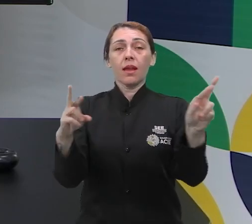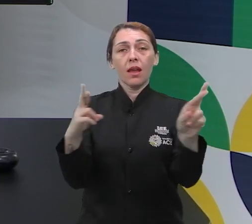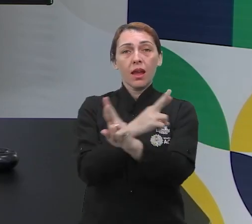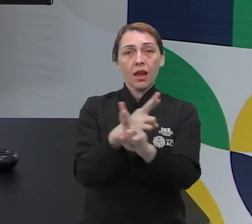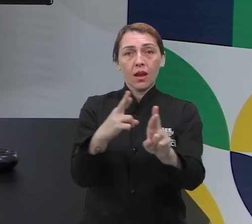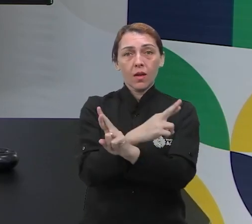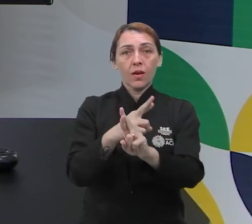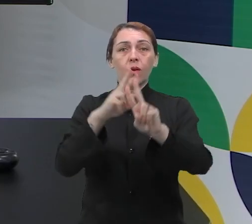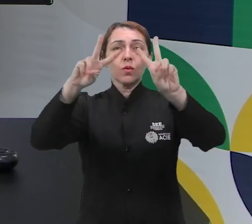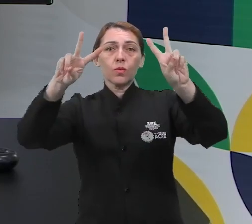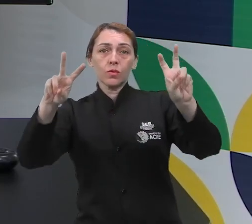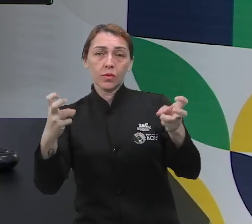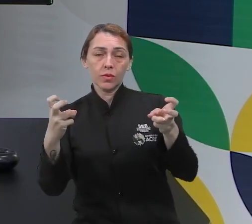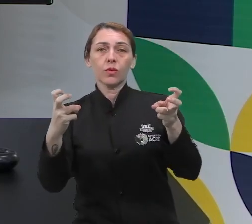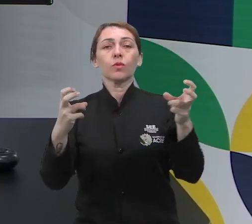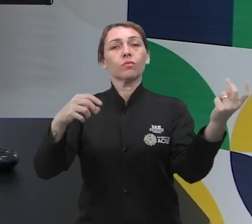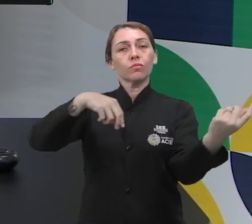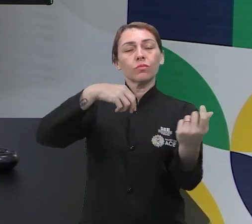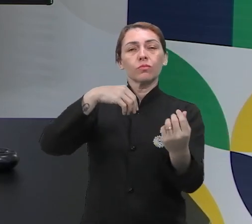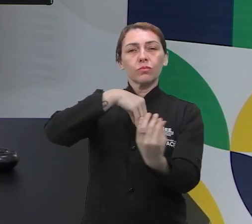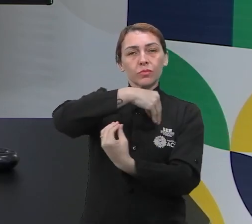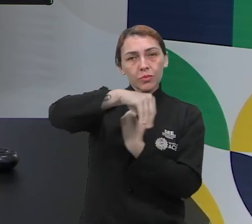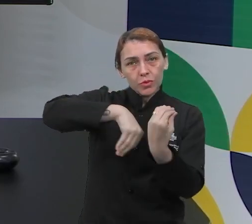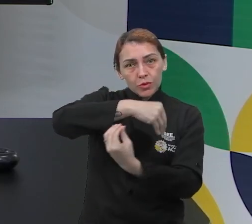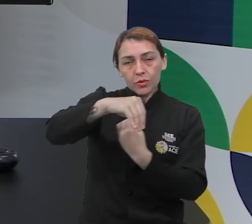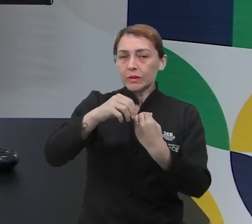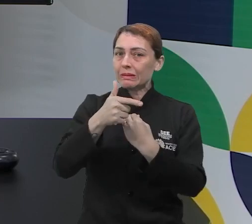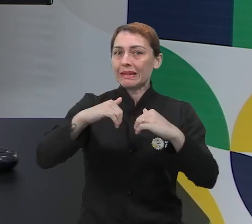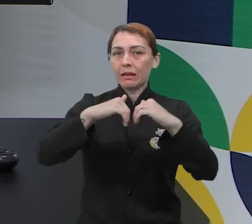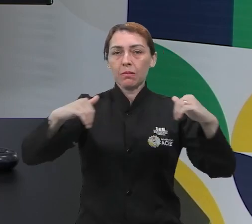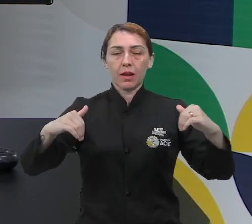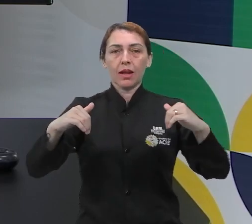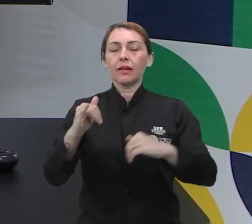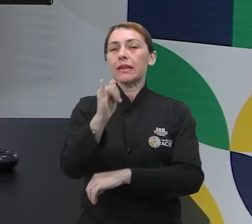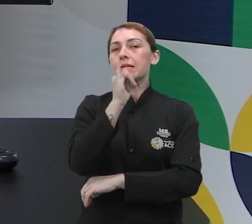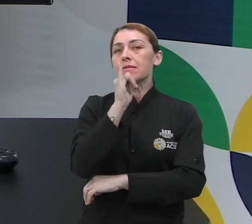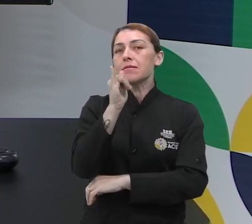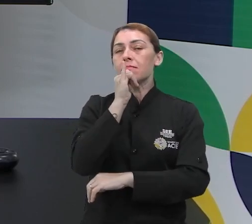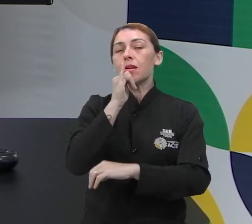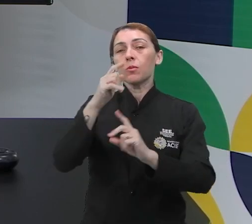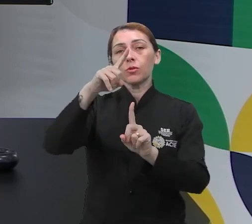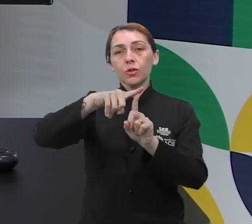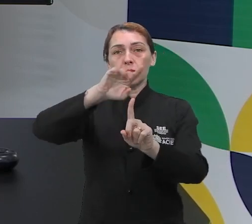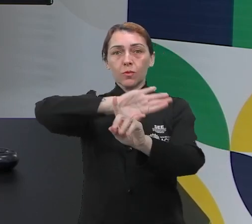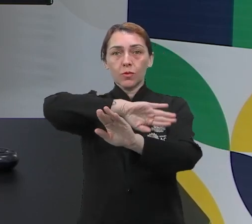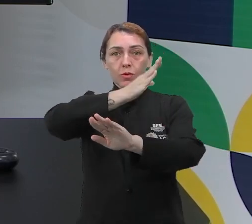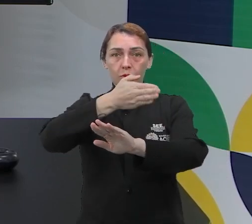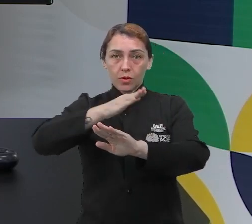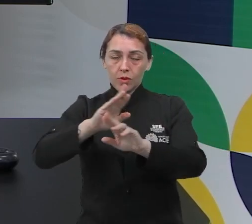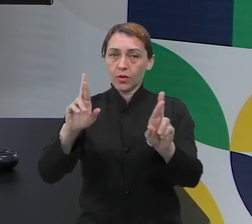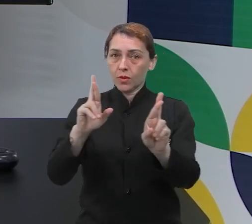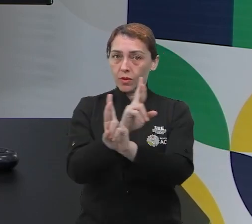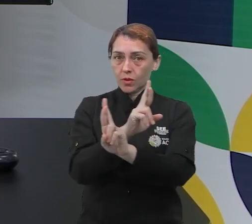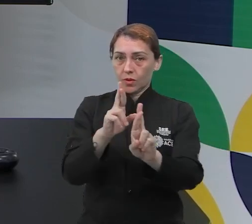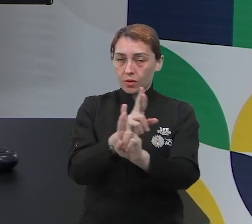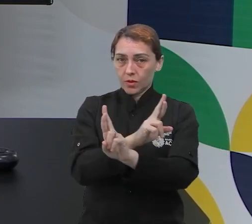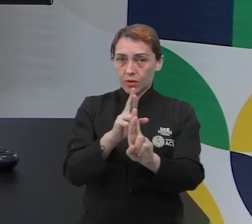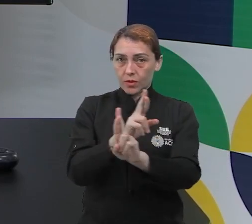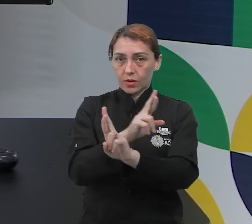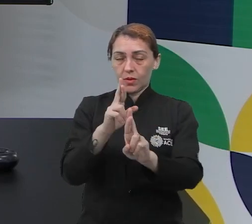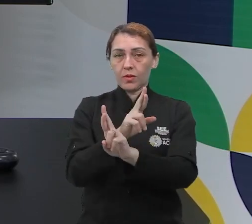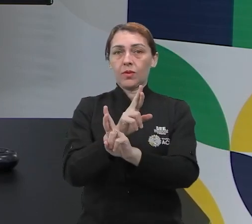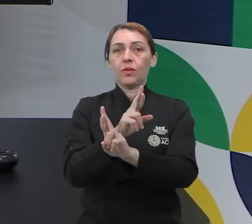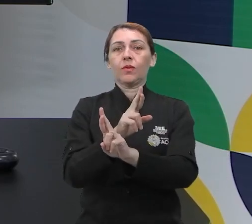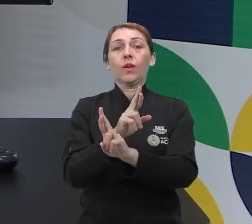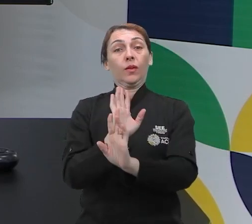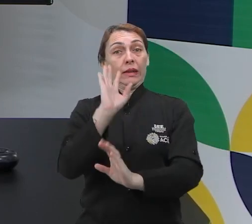relacionando um assunto com o outro, ela nunca vem ali totalmente separada. Exemplo, né, formas de relevo, vem relacionando aí com as